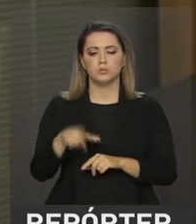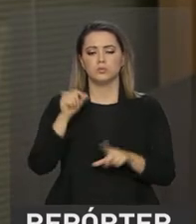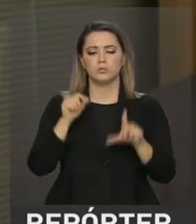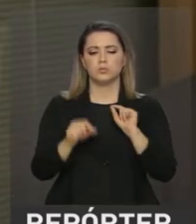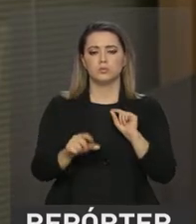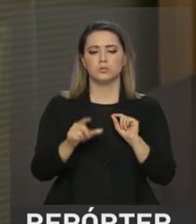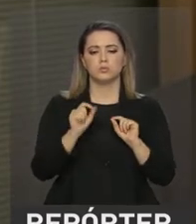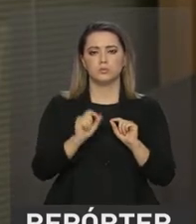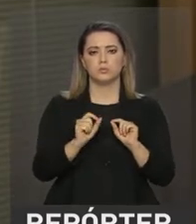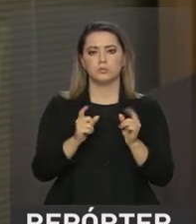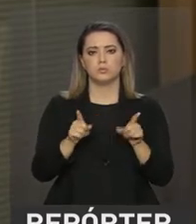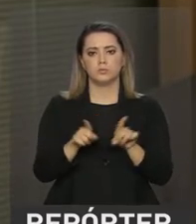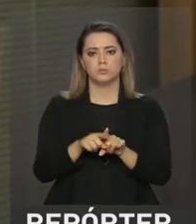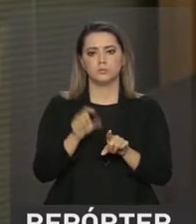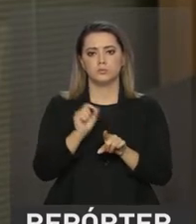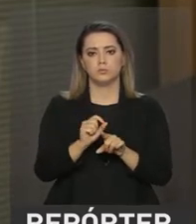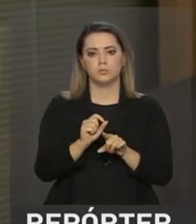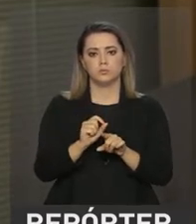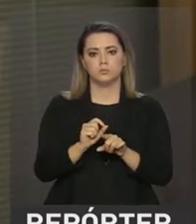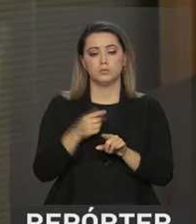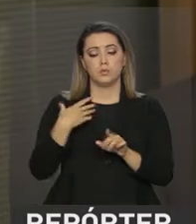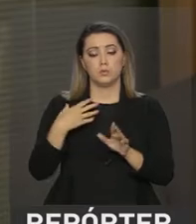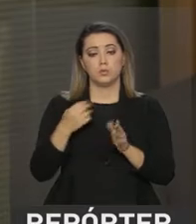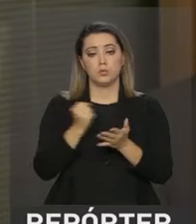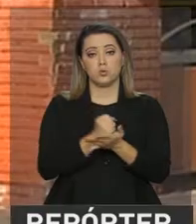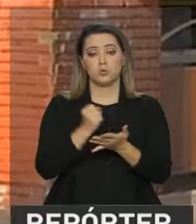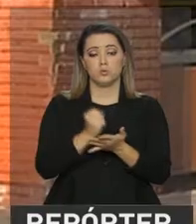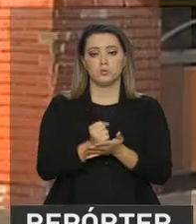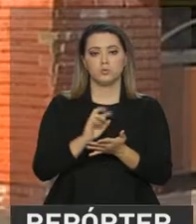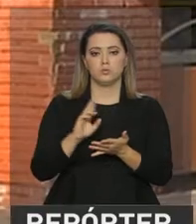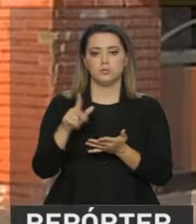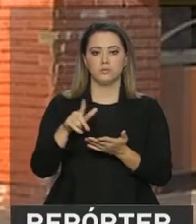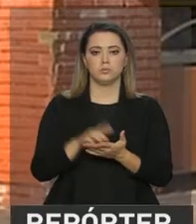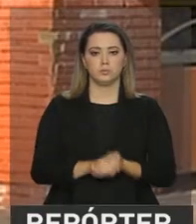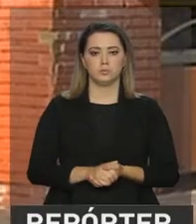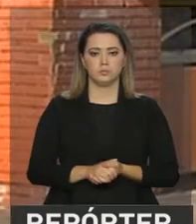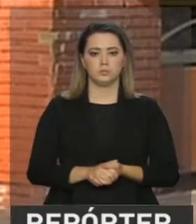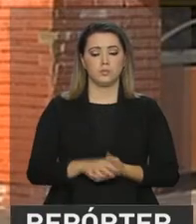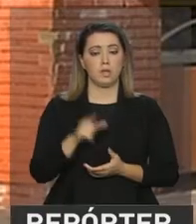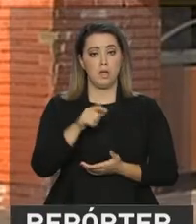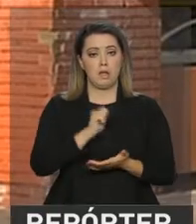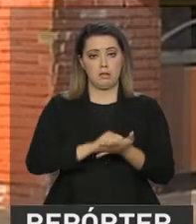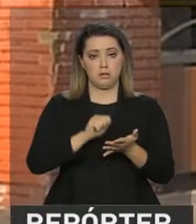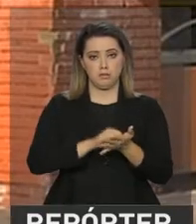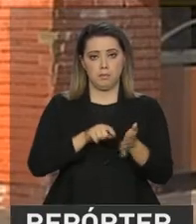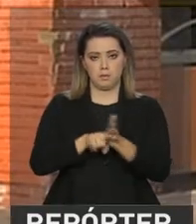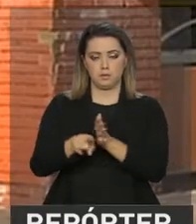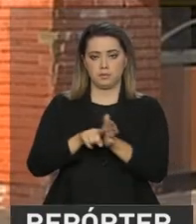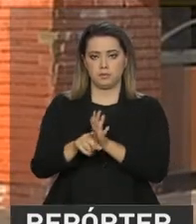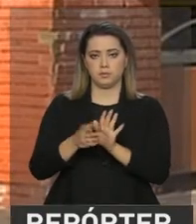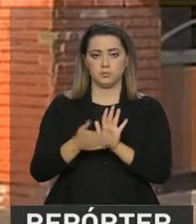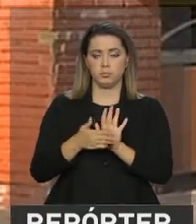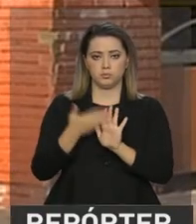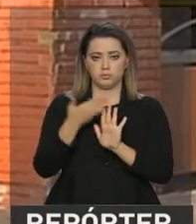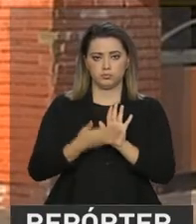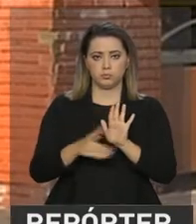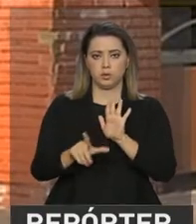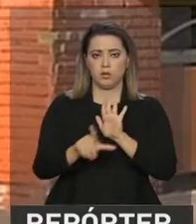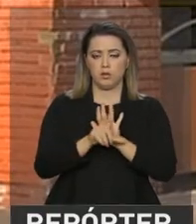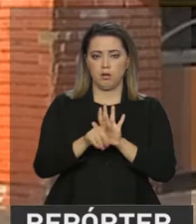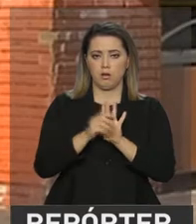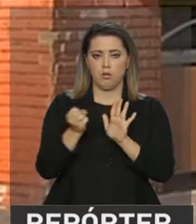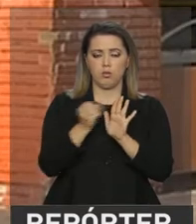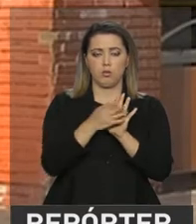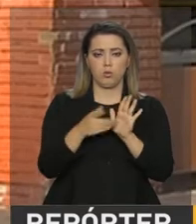várias opções de regimes de contratação para os autores do estudo a reforma apresentada pelo governo aprovada pelo congresso